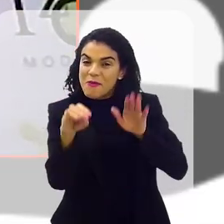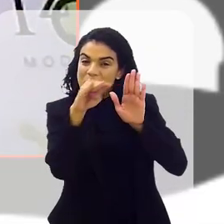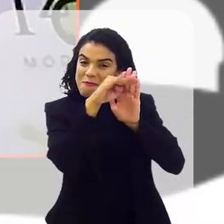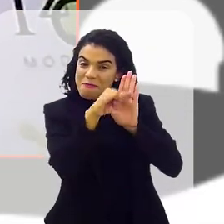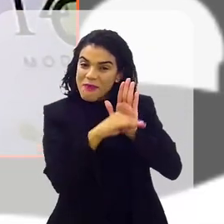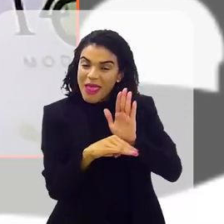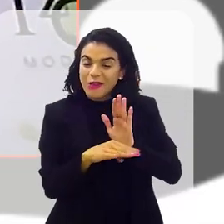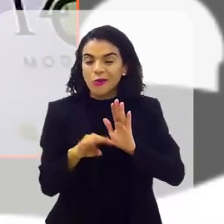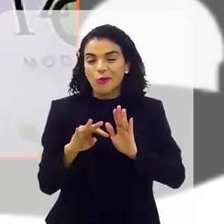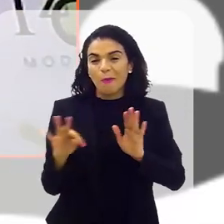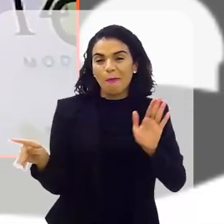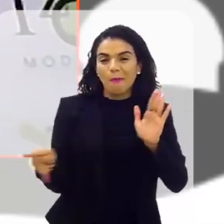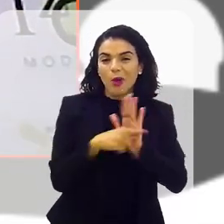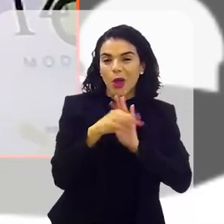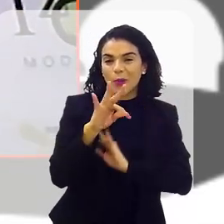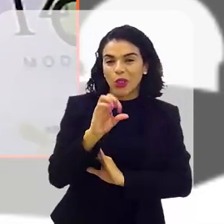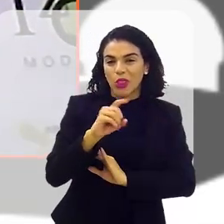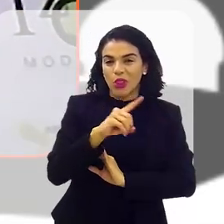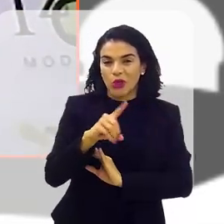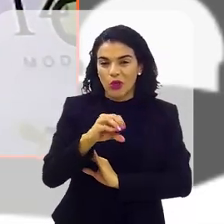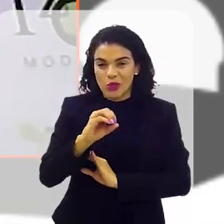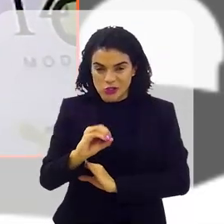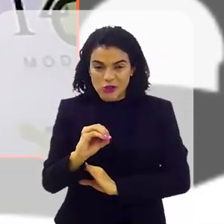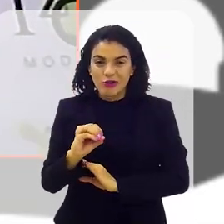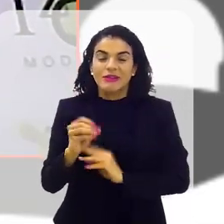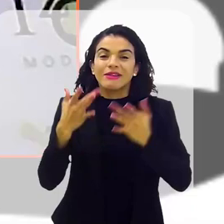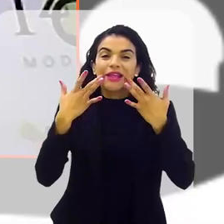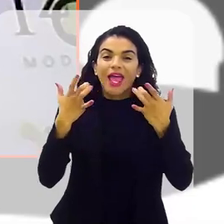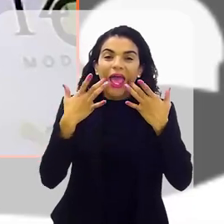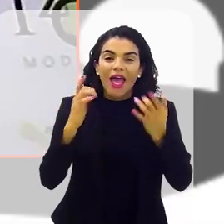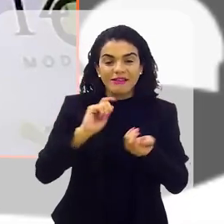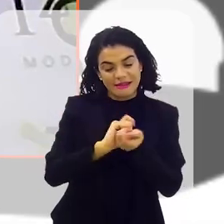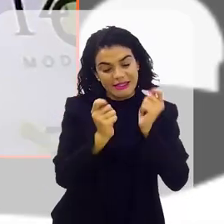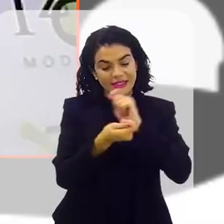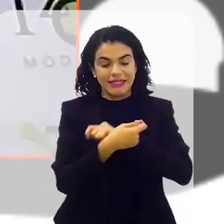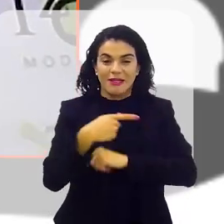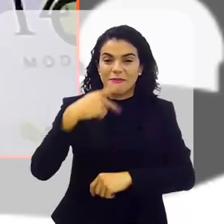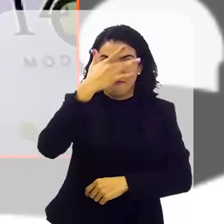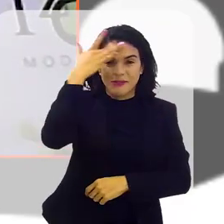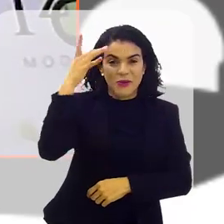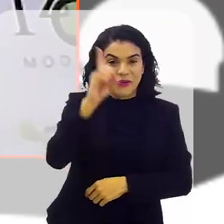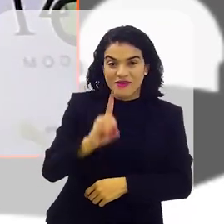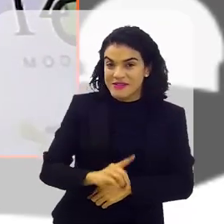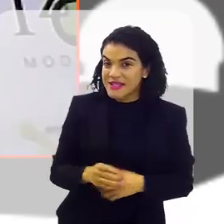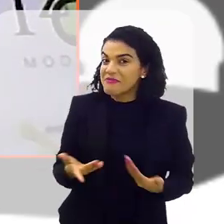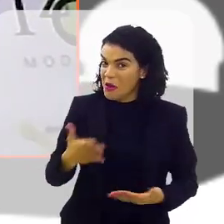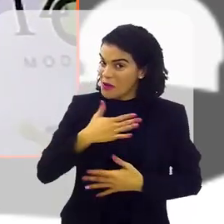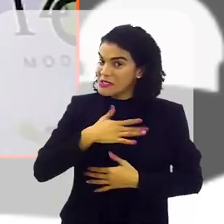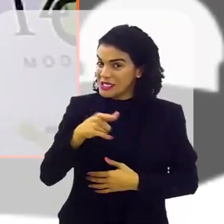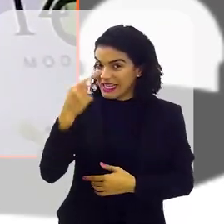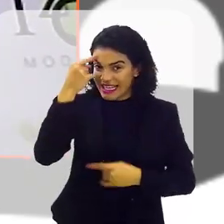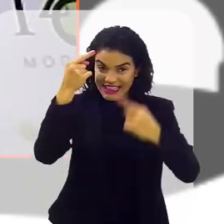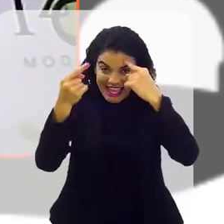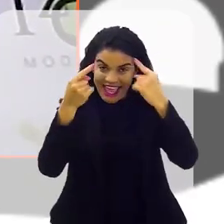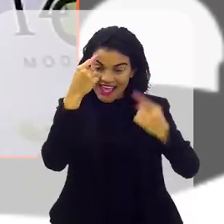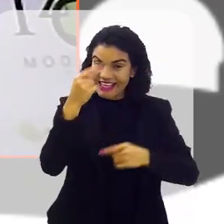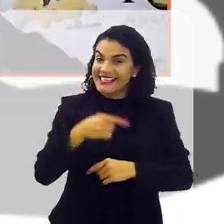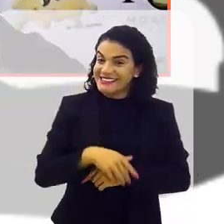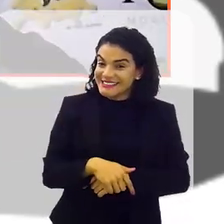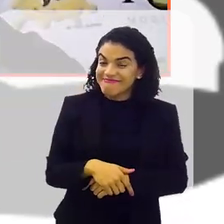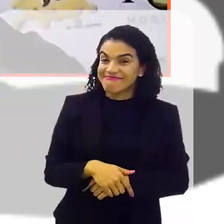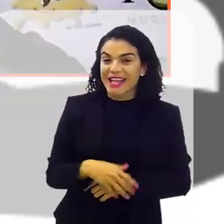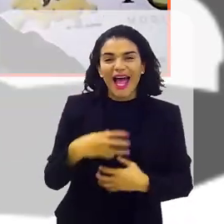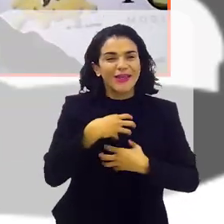Sampaio de teatro e moda para perceber vamos ver quem sabe é uma ideia gostei da ideia